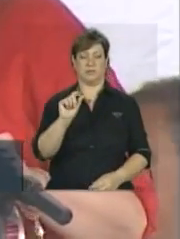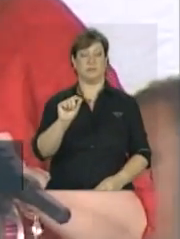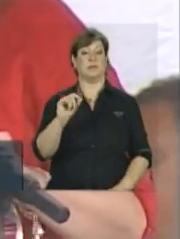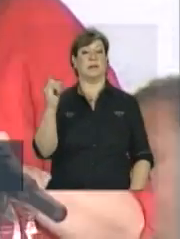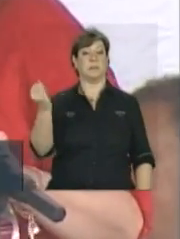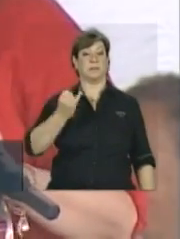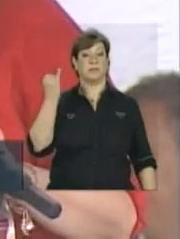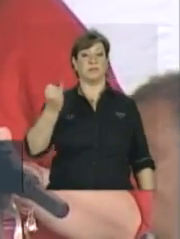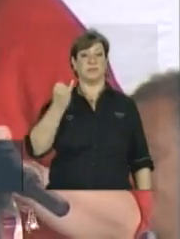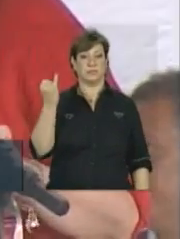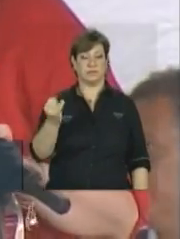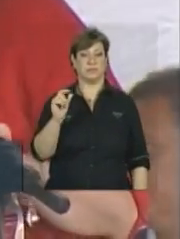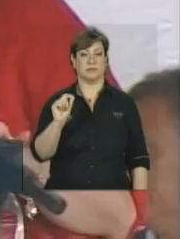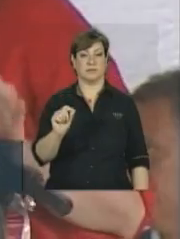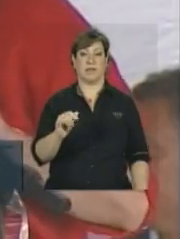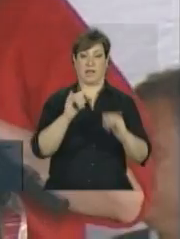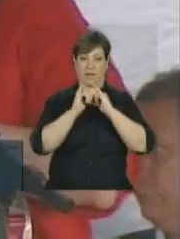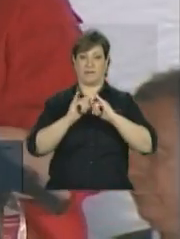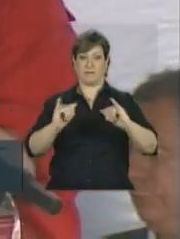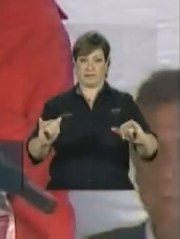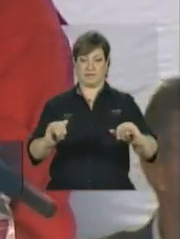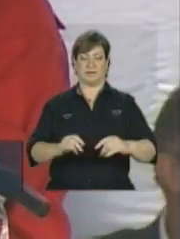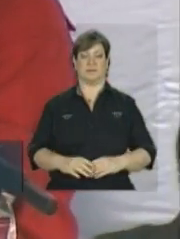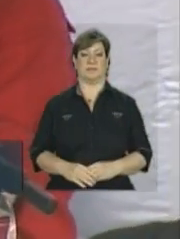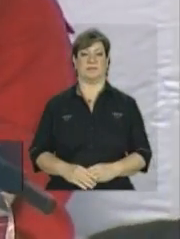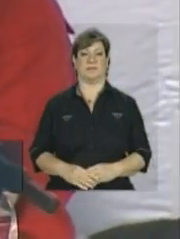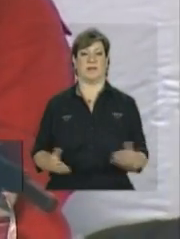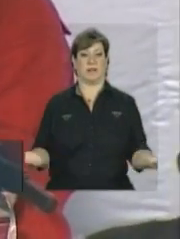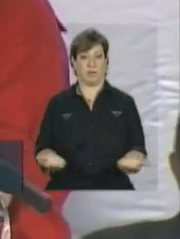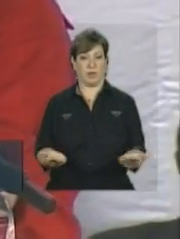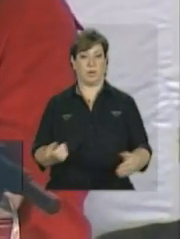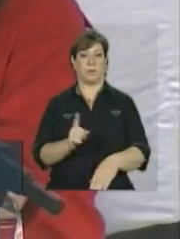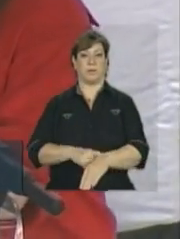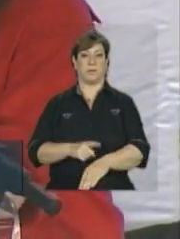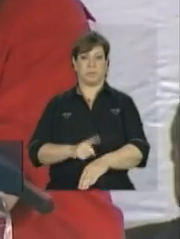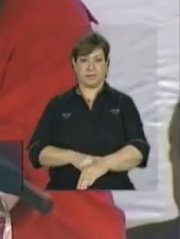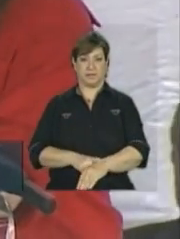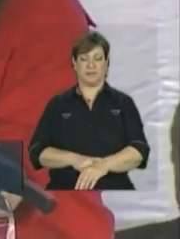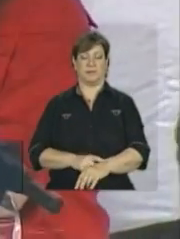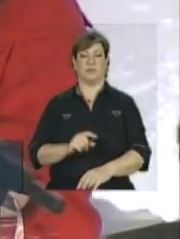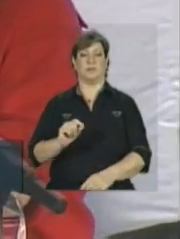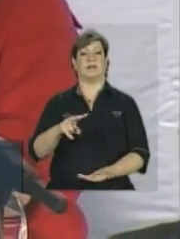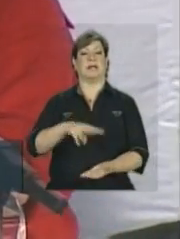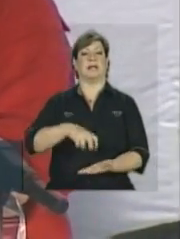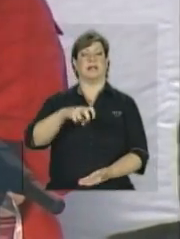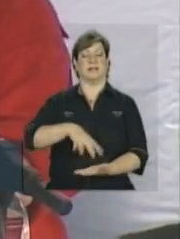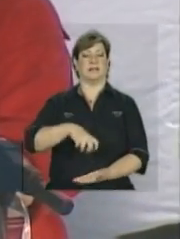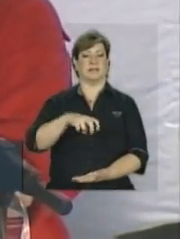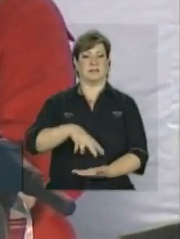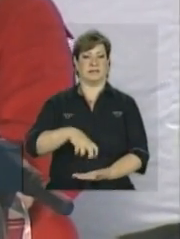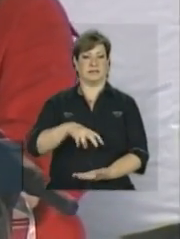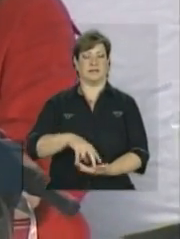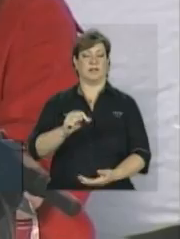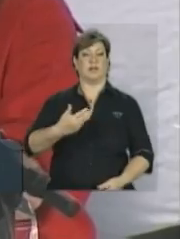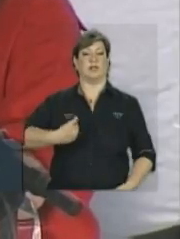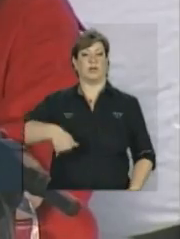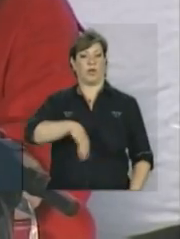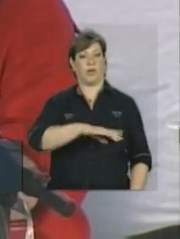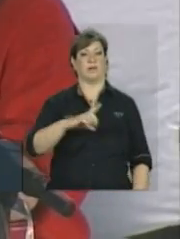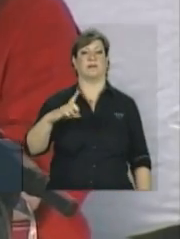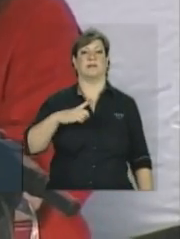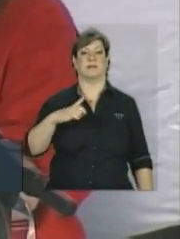importante registrar, nesse momento, a alegria que a gente